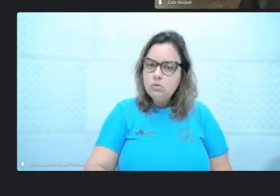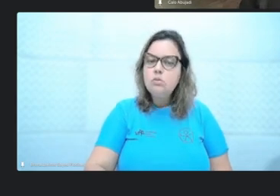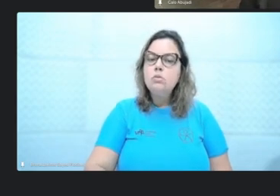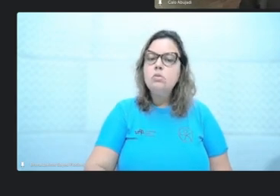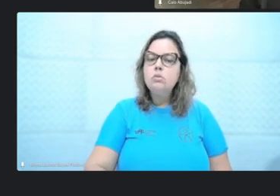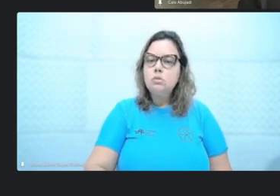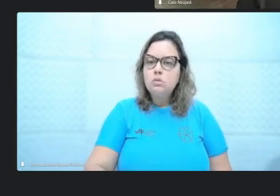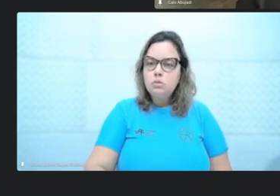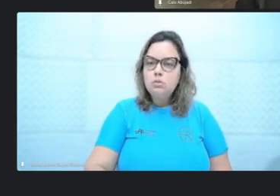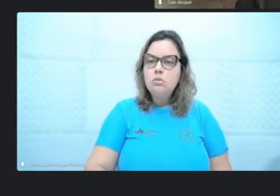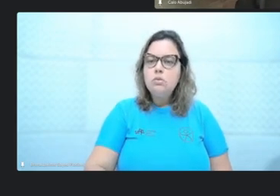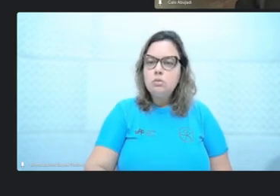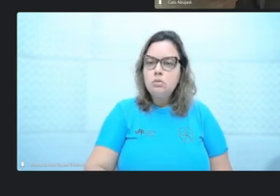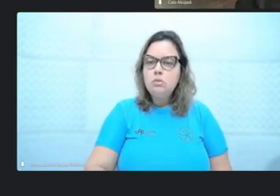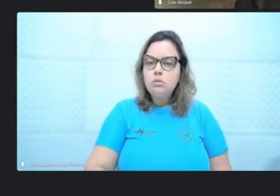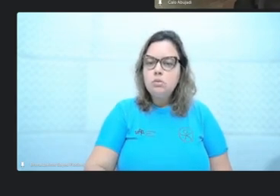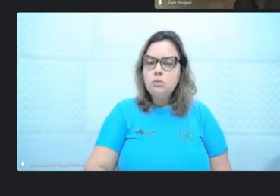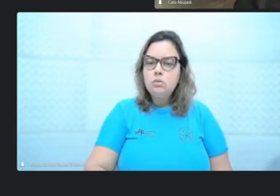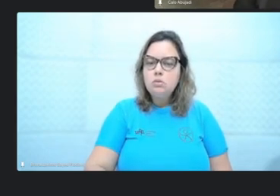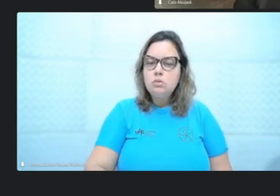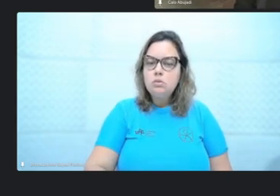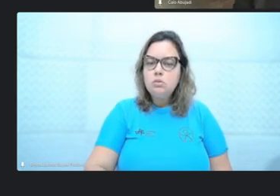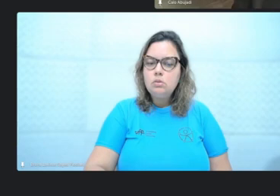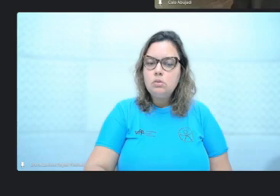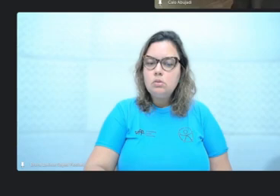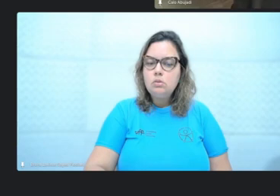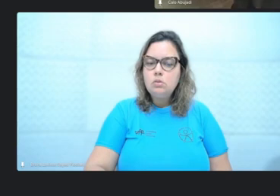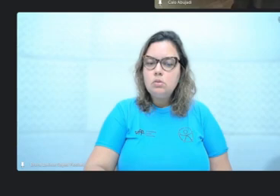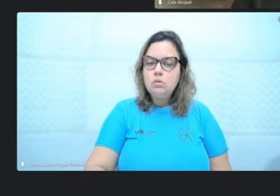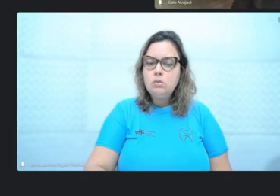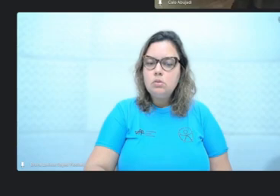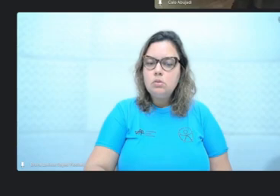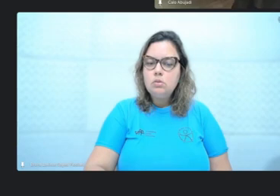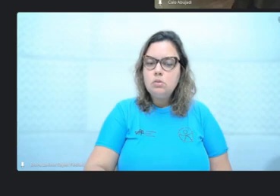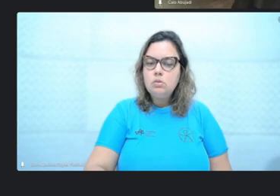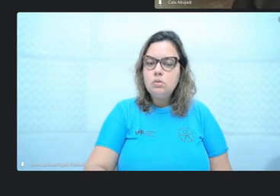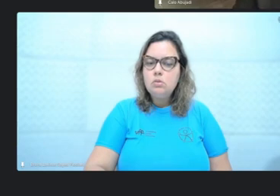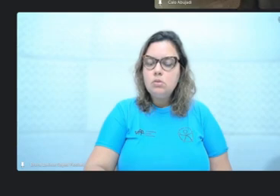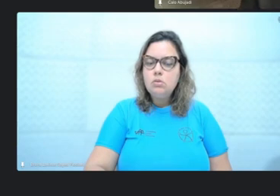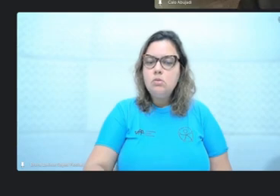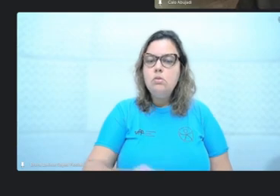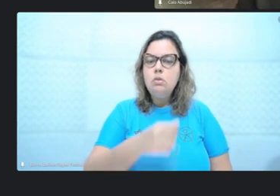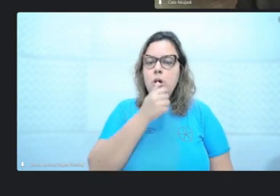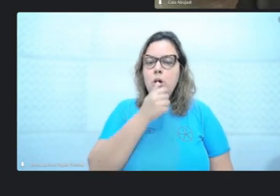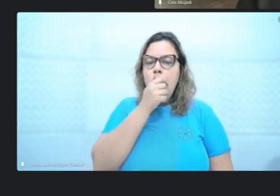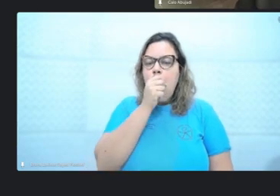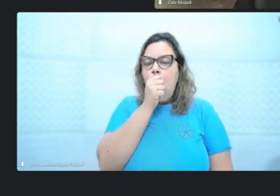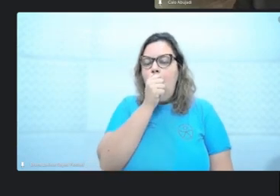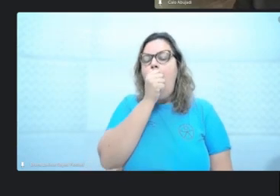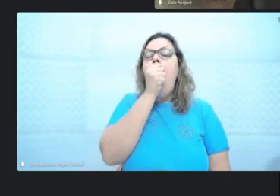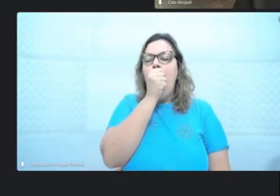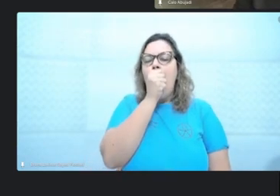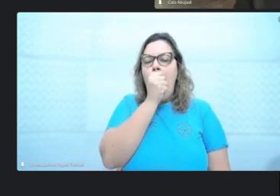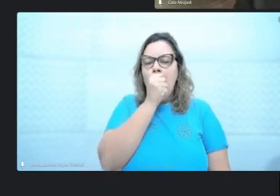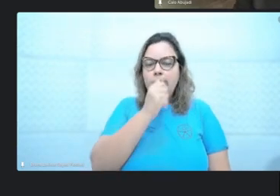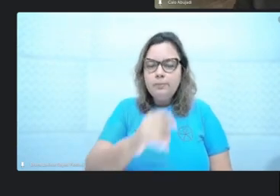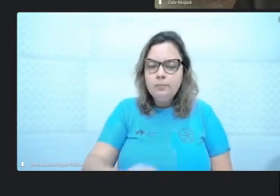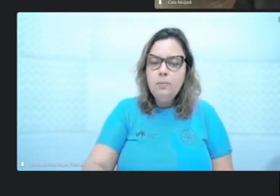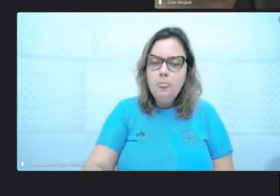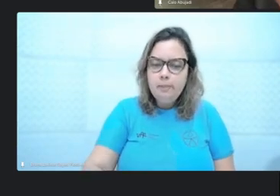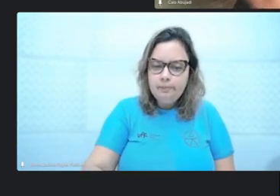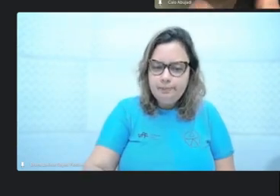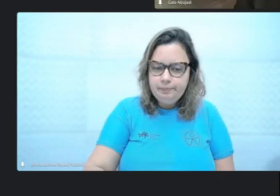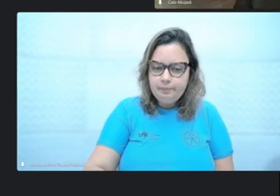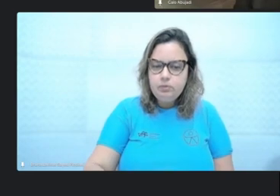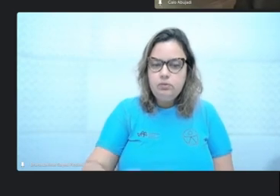sindrômicos. E agora a gente isso evoluiu muito, né? E a gente passou a entender que o autismo, que é classificado